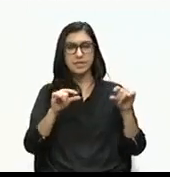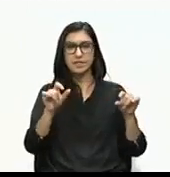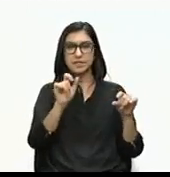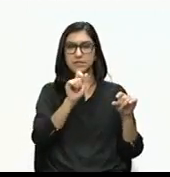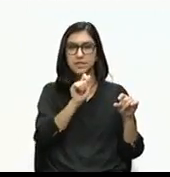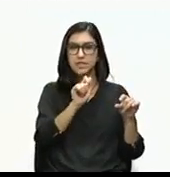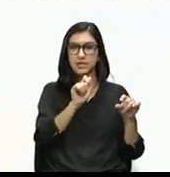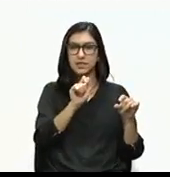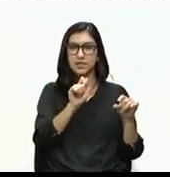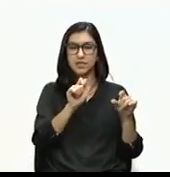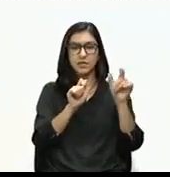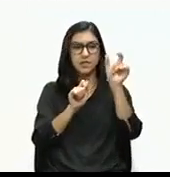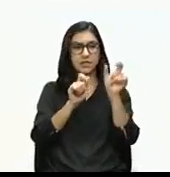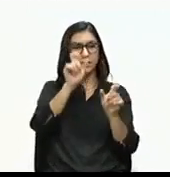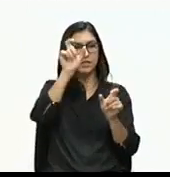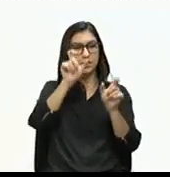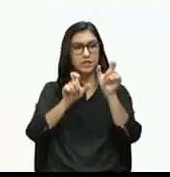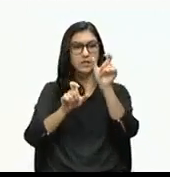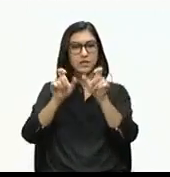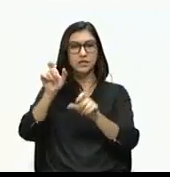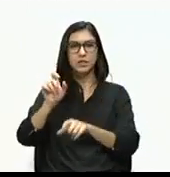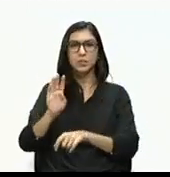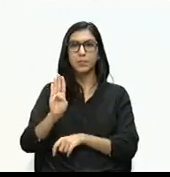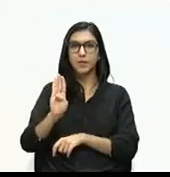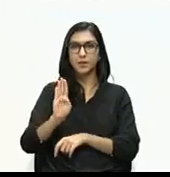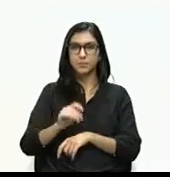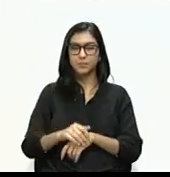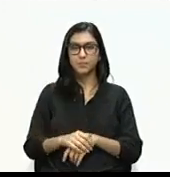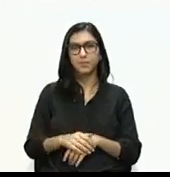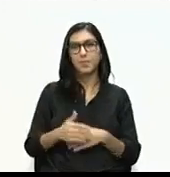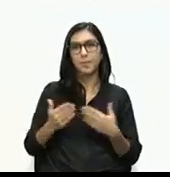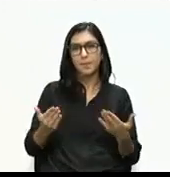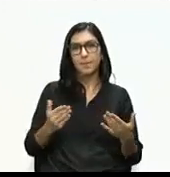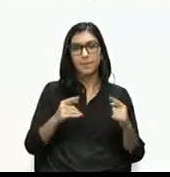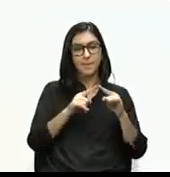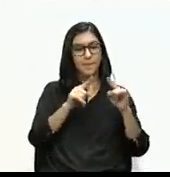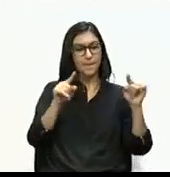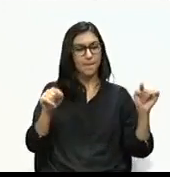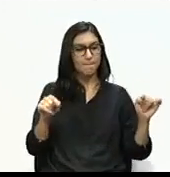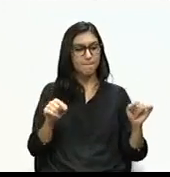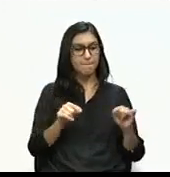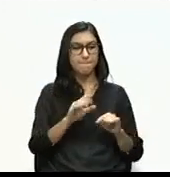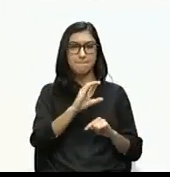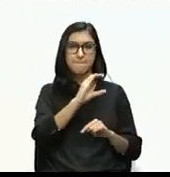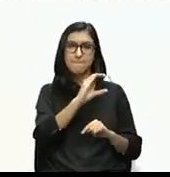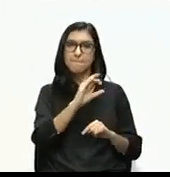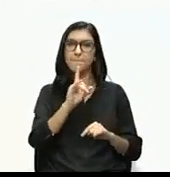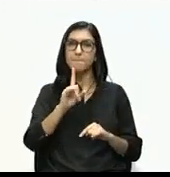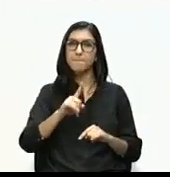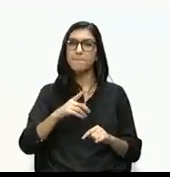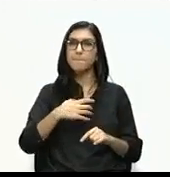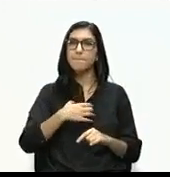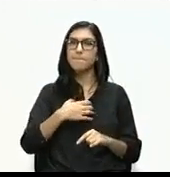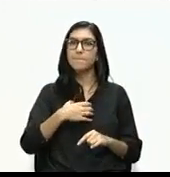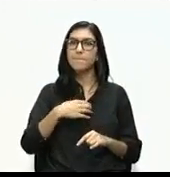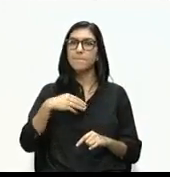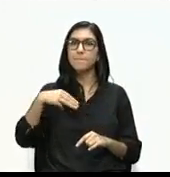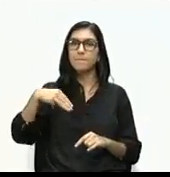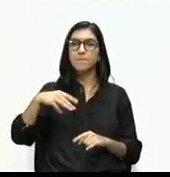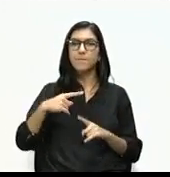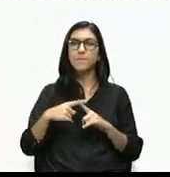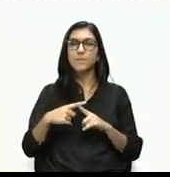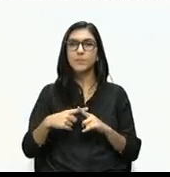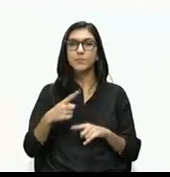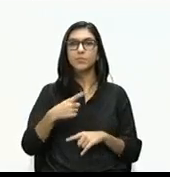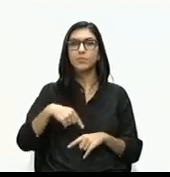A pelo número de colunas da matriz B. Então, a matriz C, nesse caso, seria do tipo M. Por quê? Então, o que